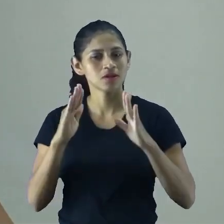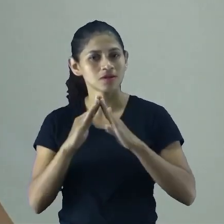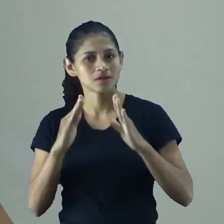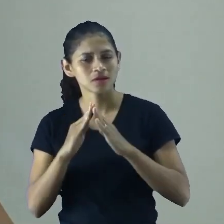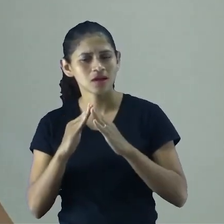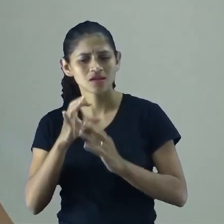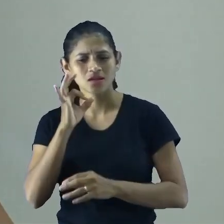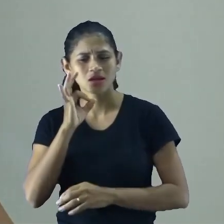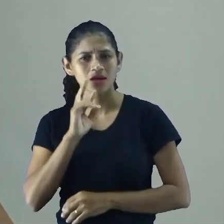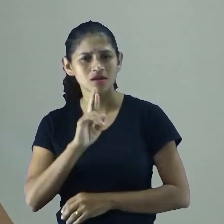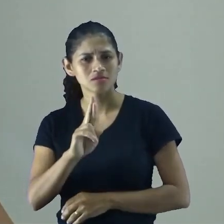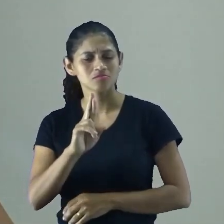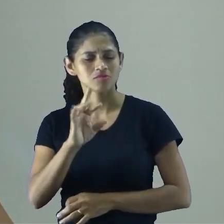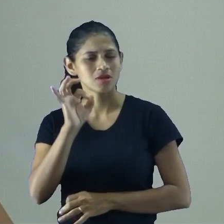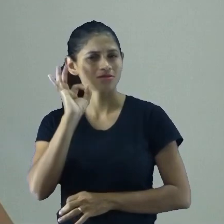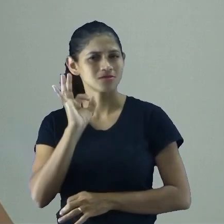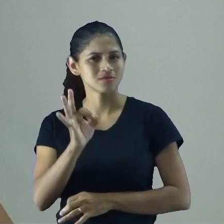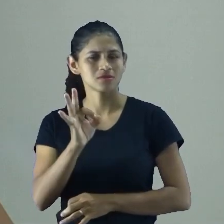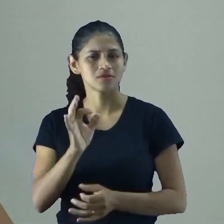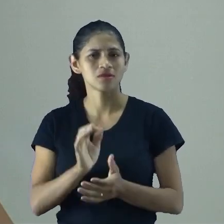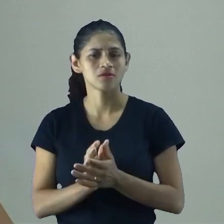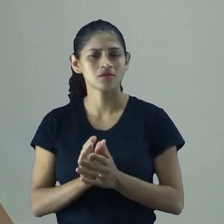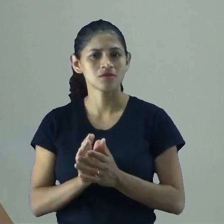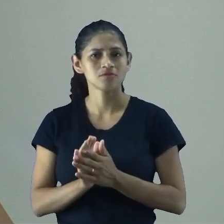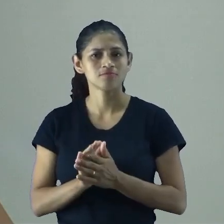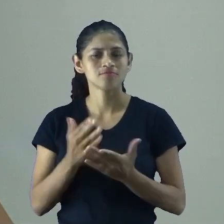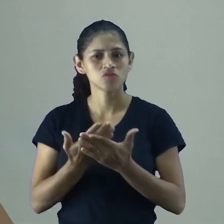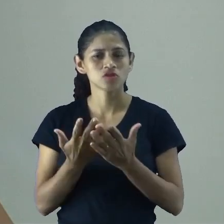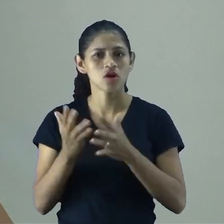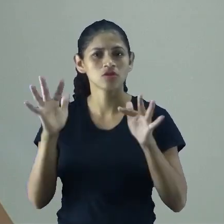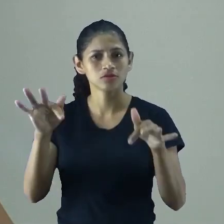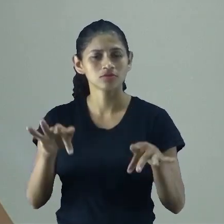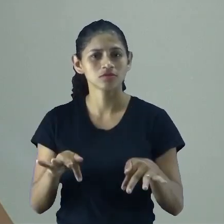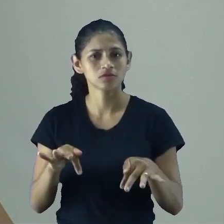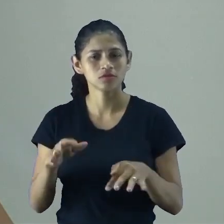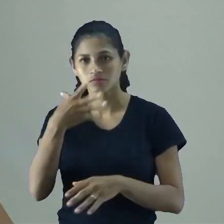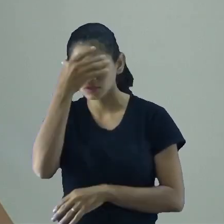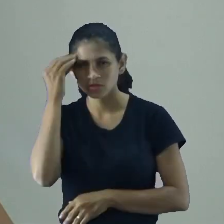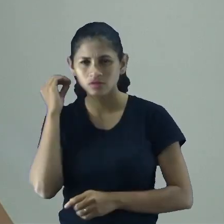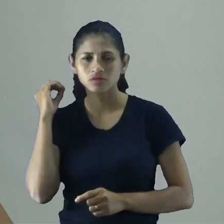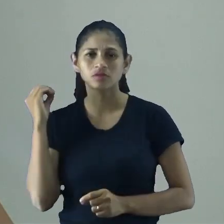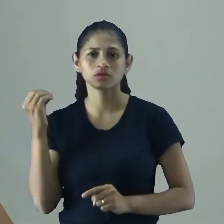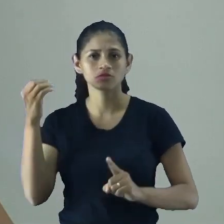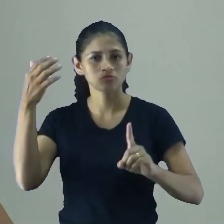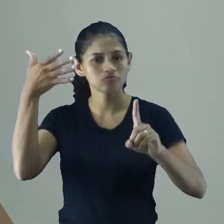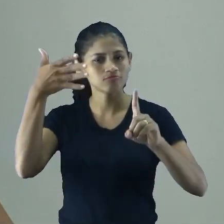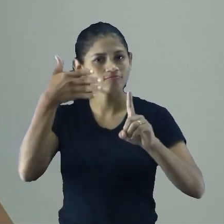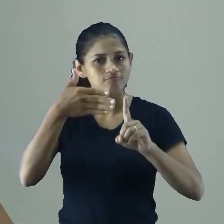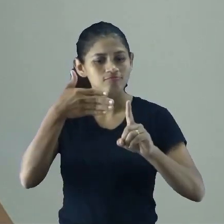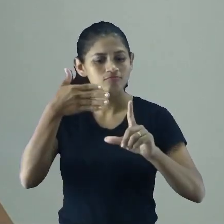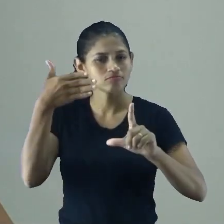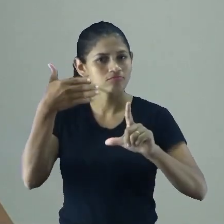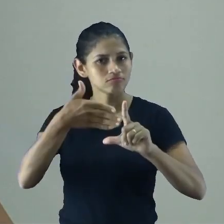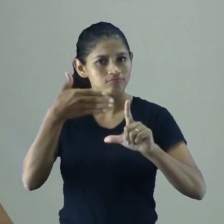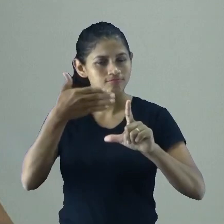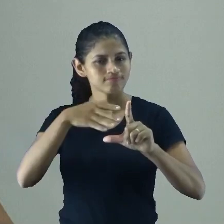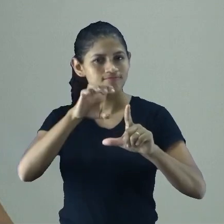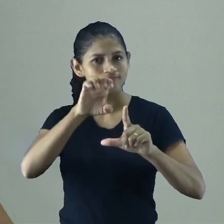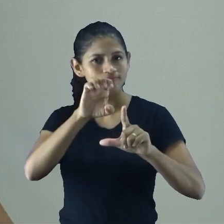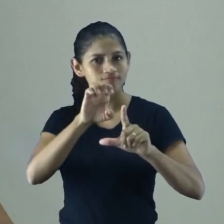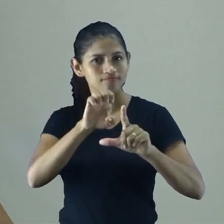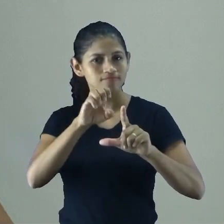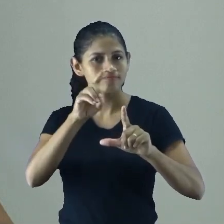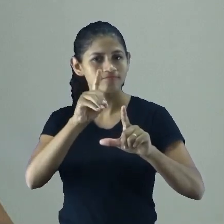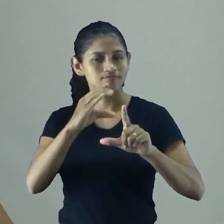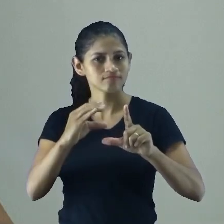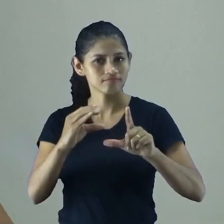bem certinho essa nossa sala vai ficando por aqui e não esqueçam para essas e outras aulas acesse a